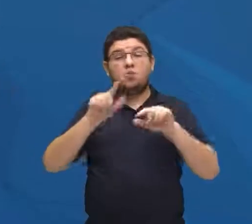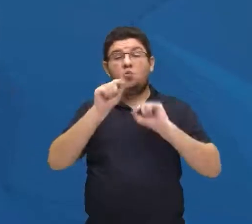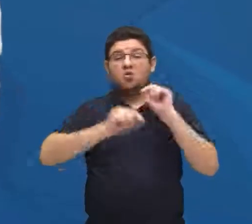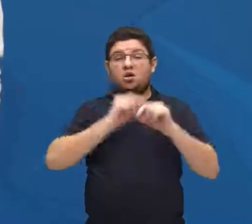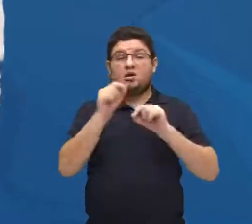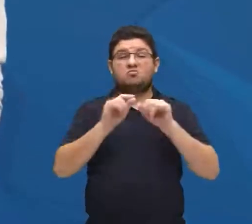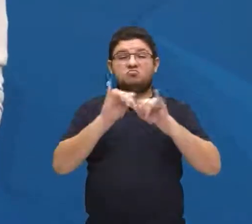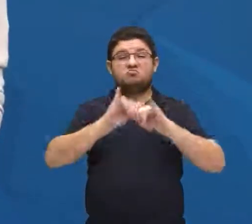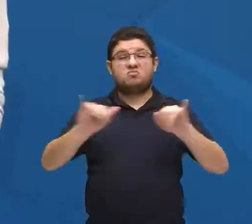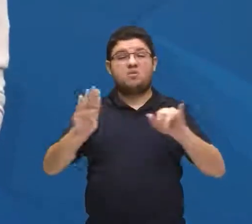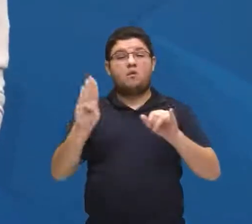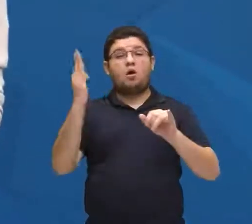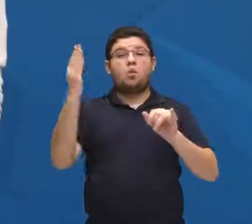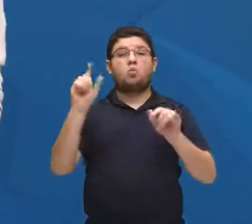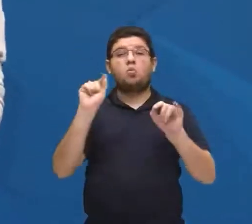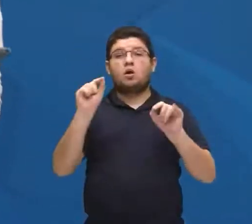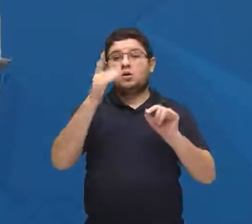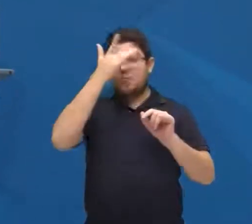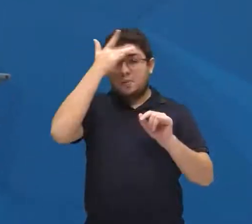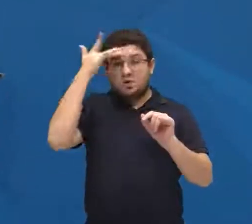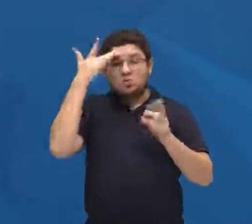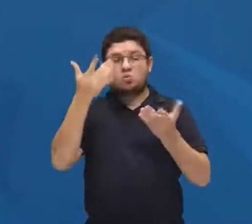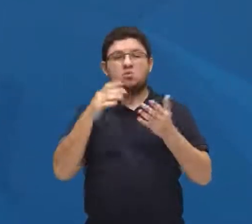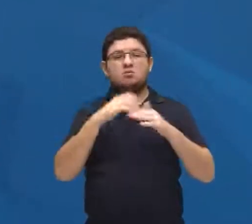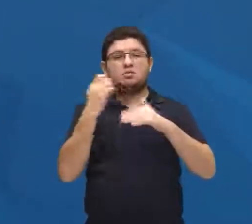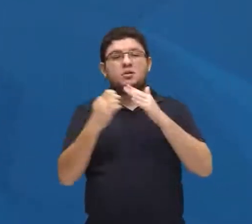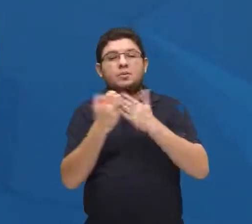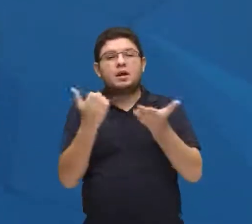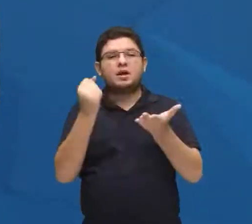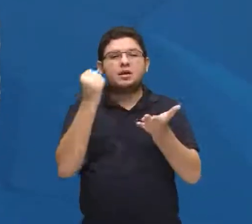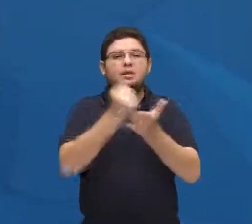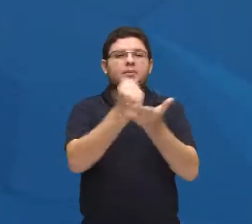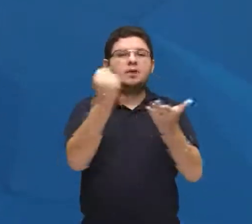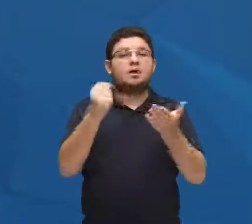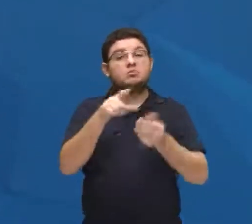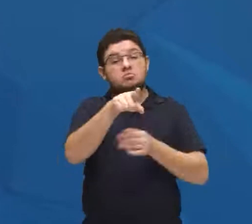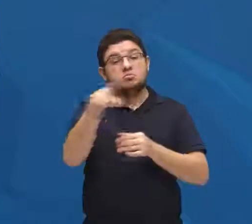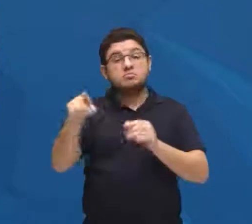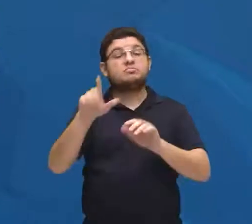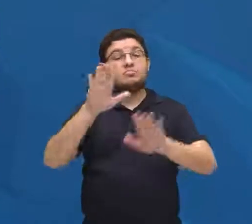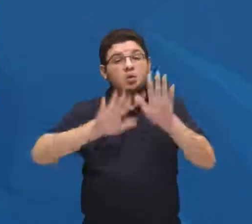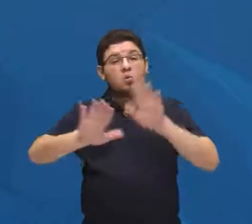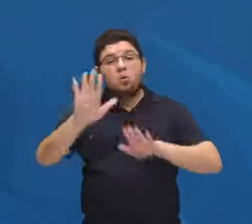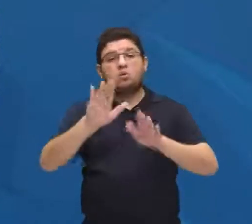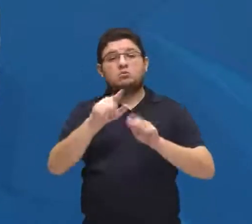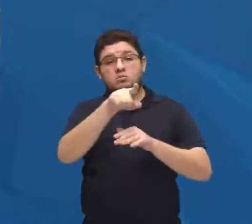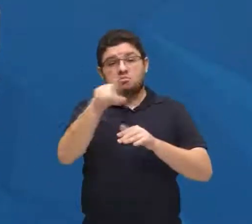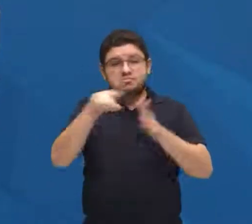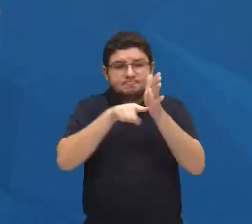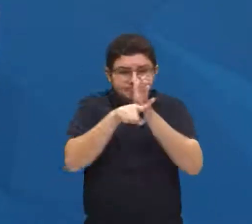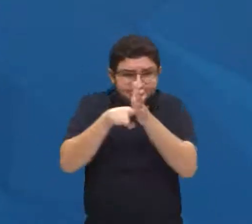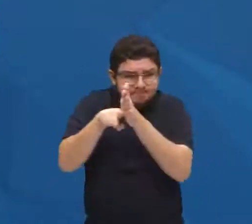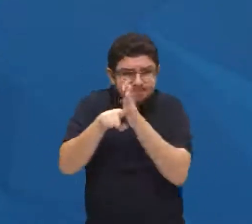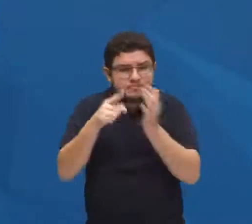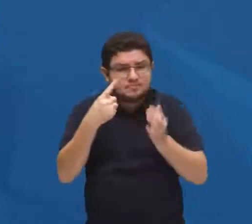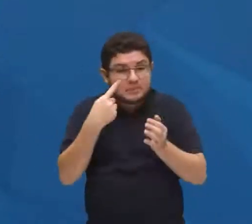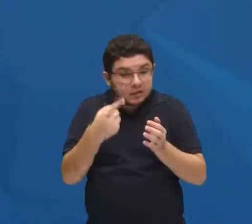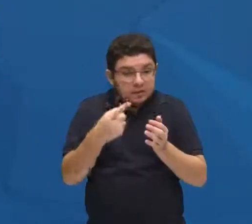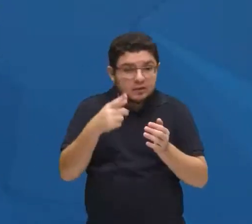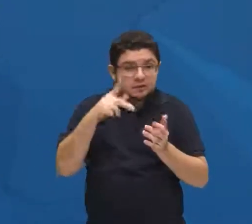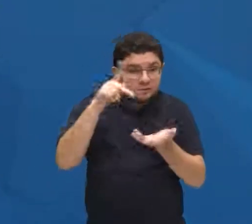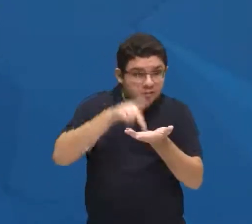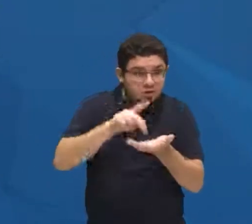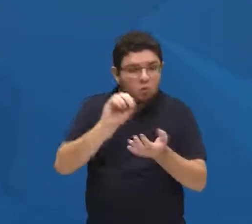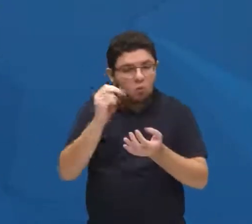que estão sendo ali prejudicadas. Então vamos tomar cuidado, vamos checar todas as informações que a gente recebe que nos